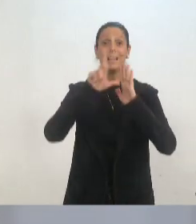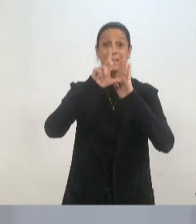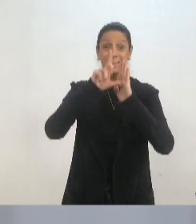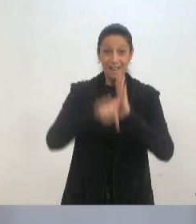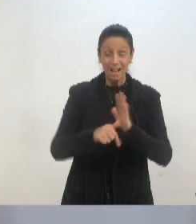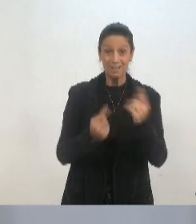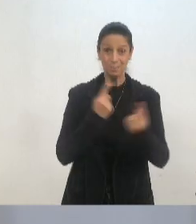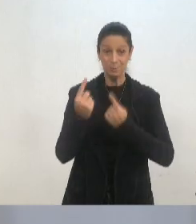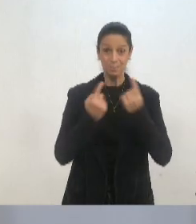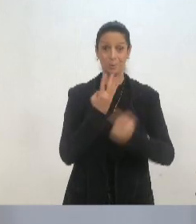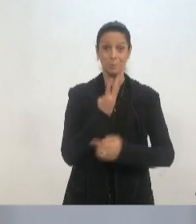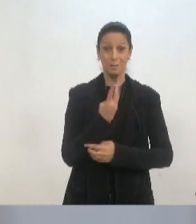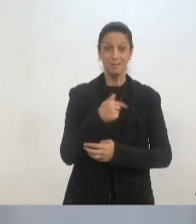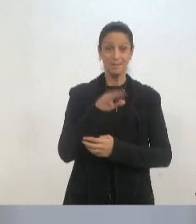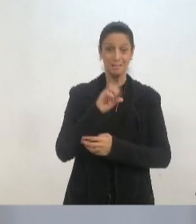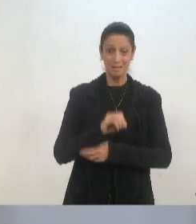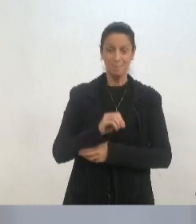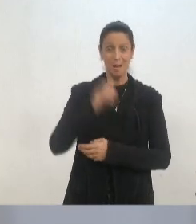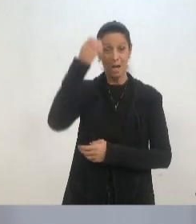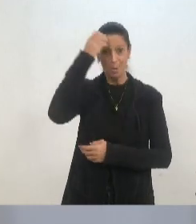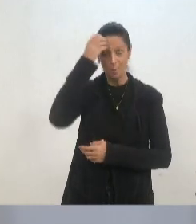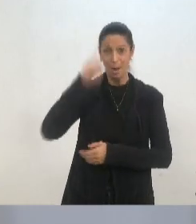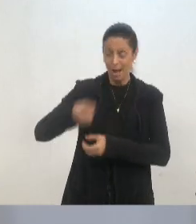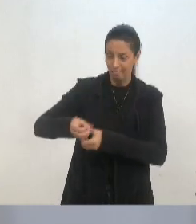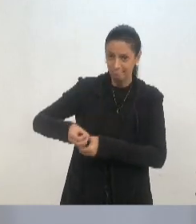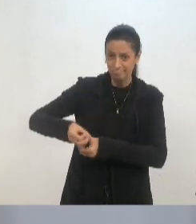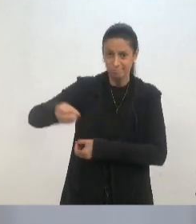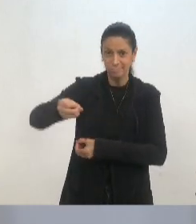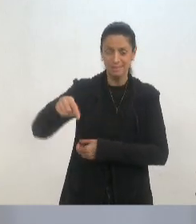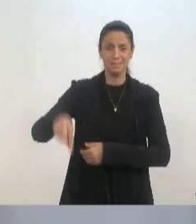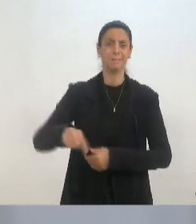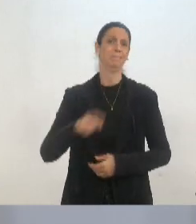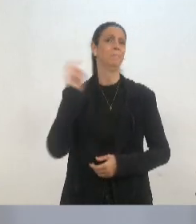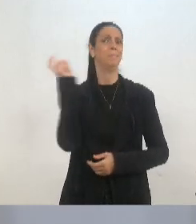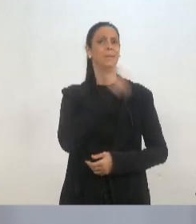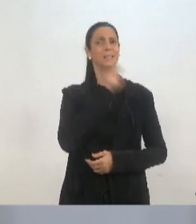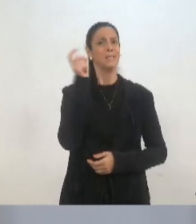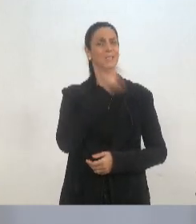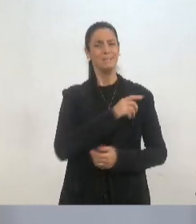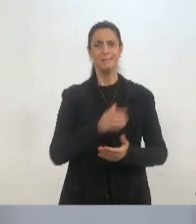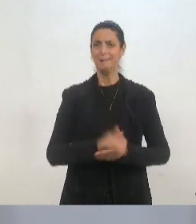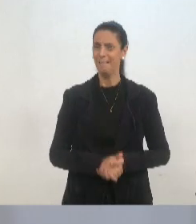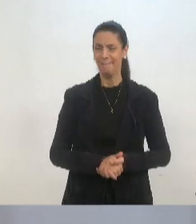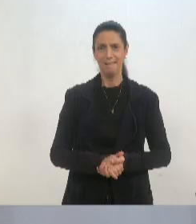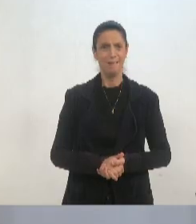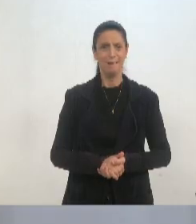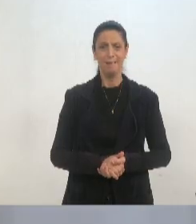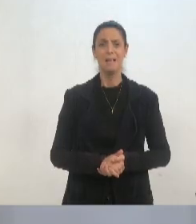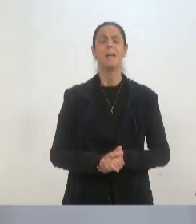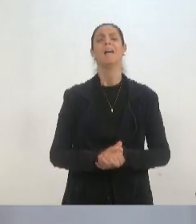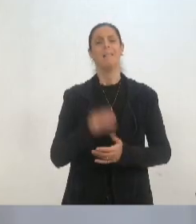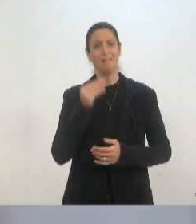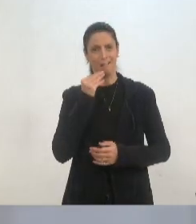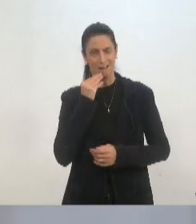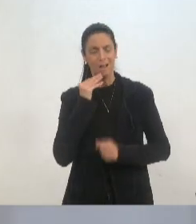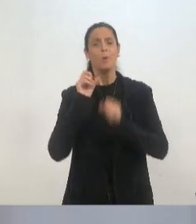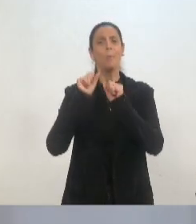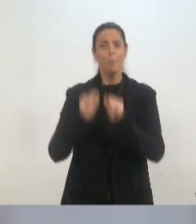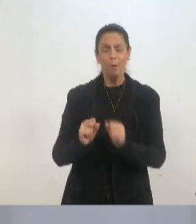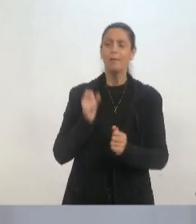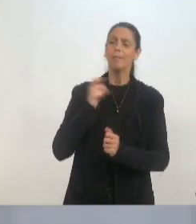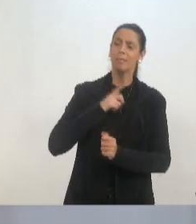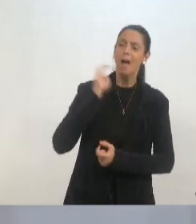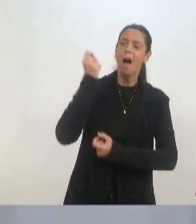com gasoduto. Que vergonha! Que mentira deslavada! Pode até ter algum gasoduto que